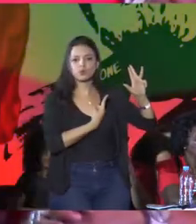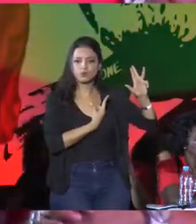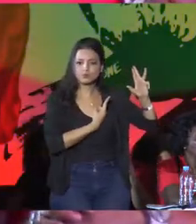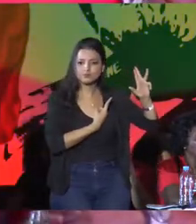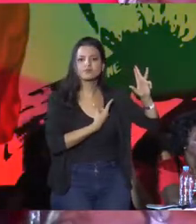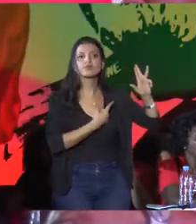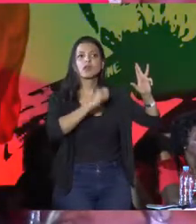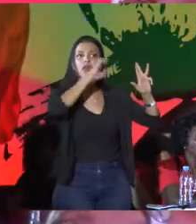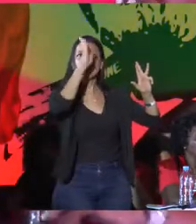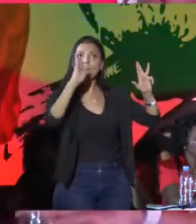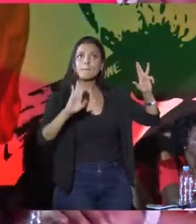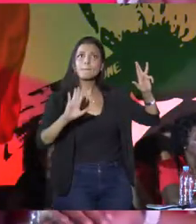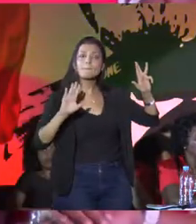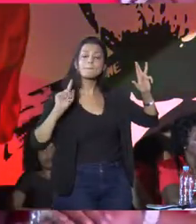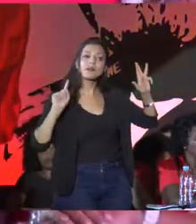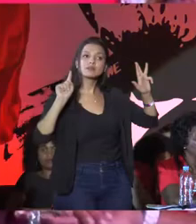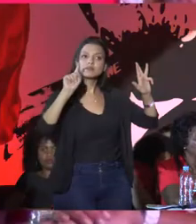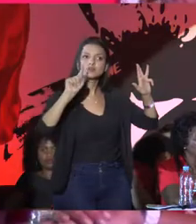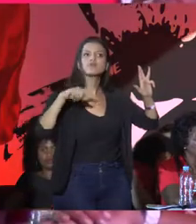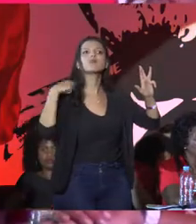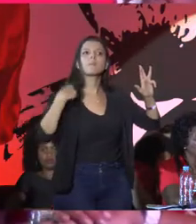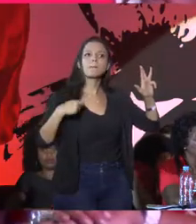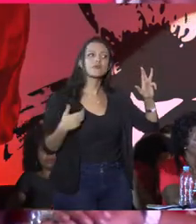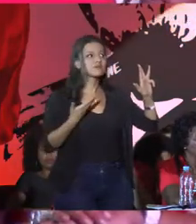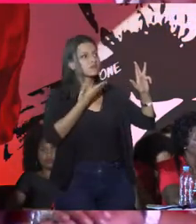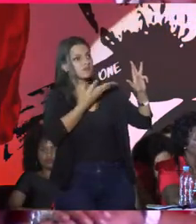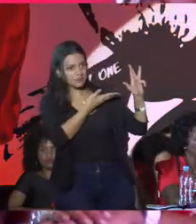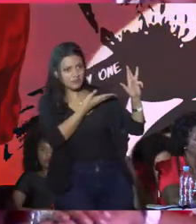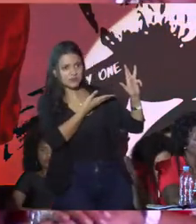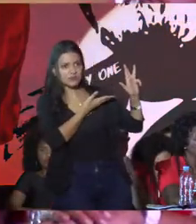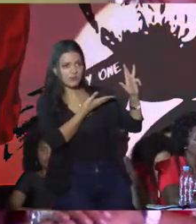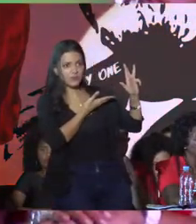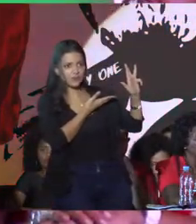Brasil depende de pessoas como Lula